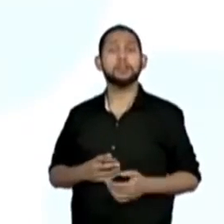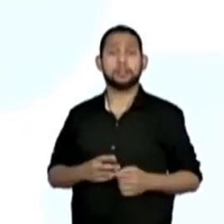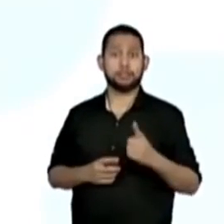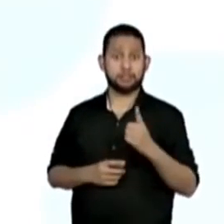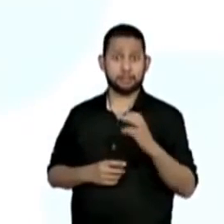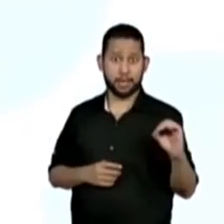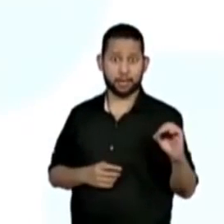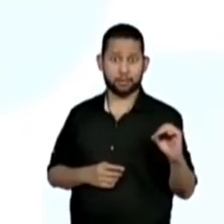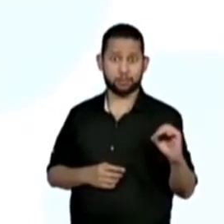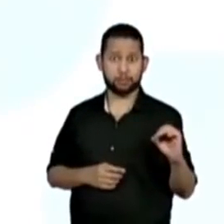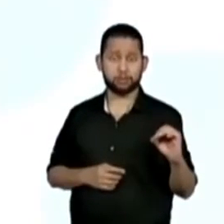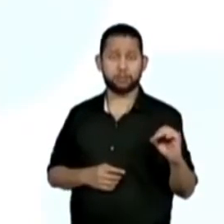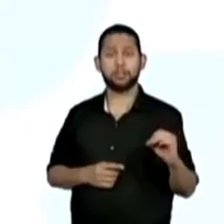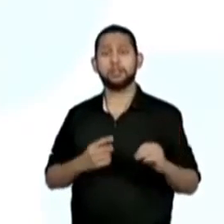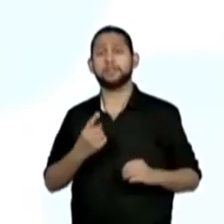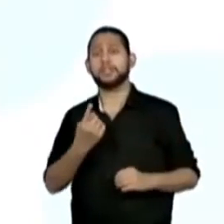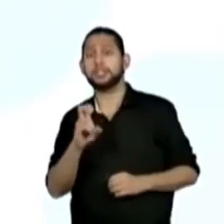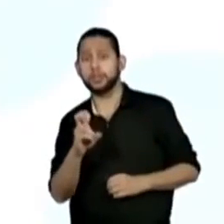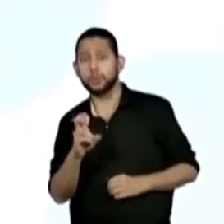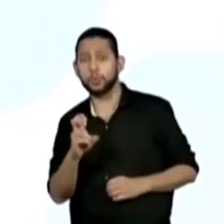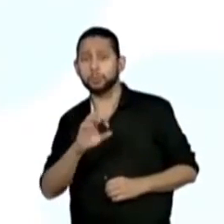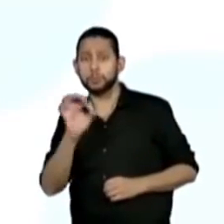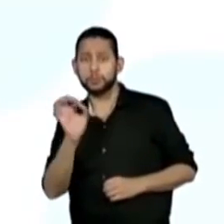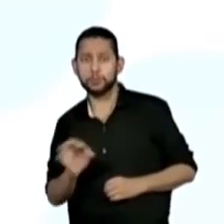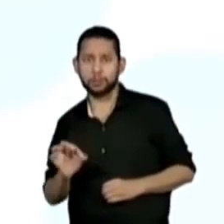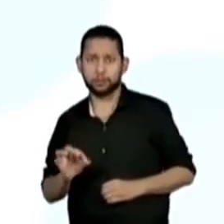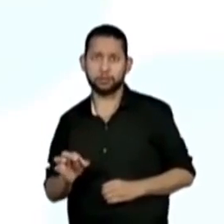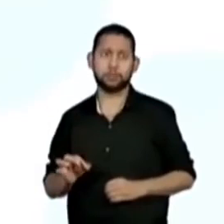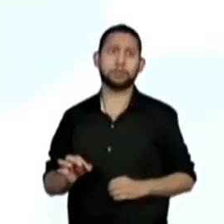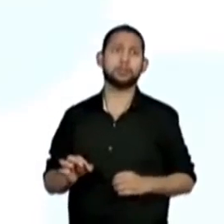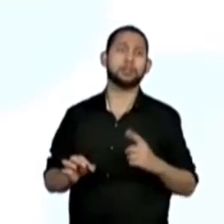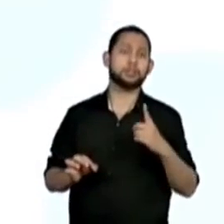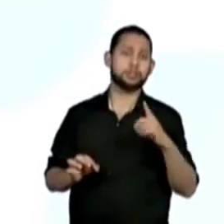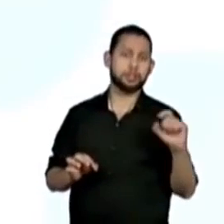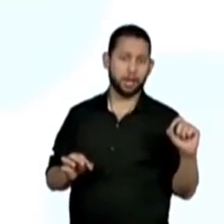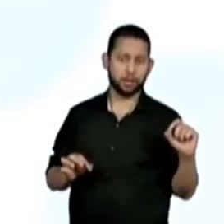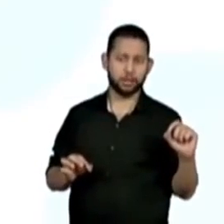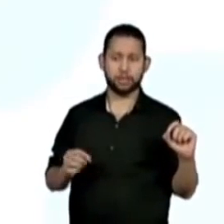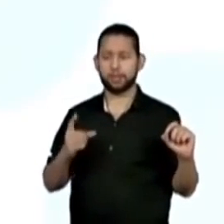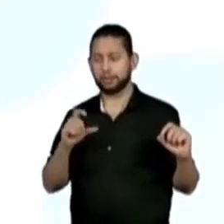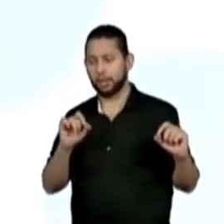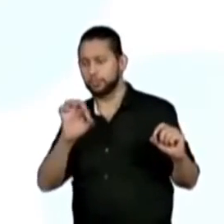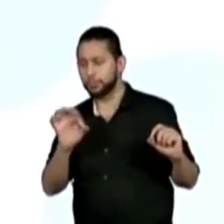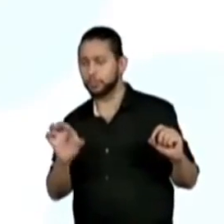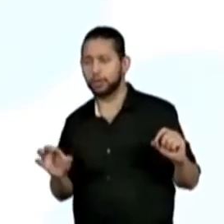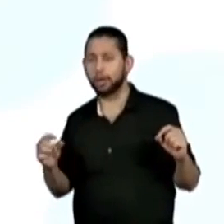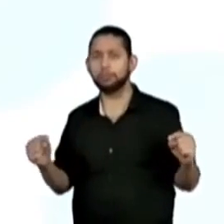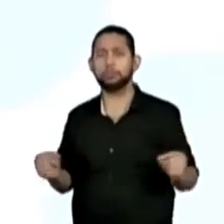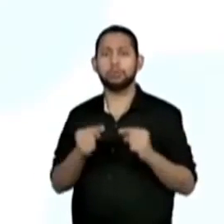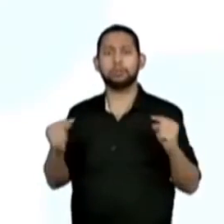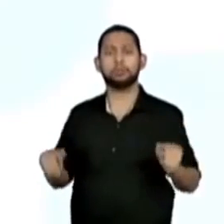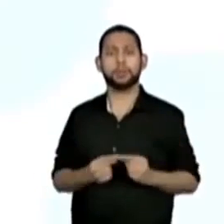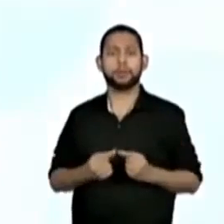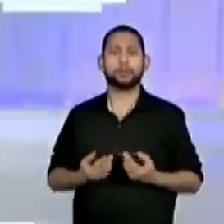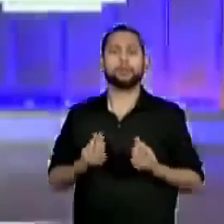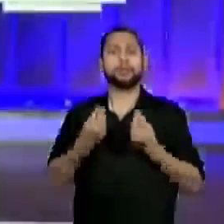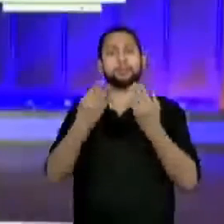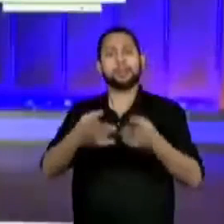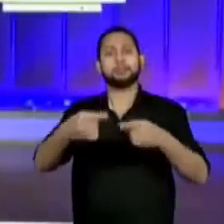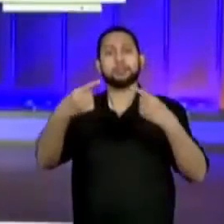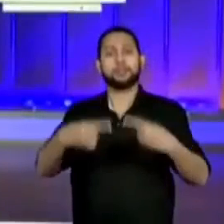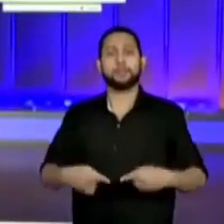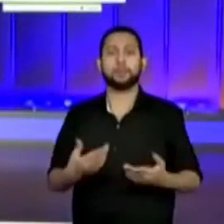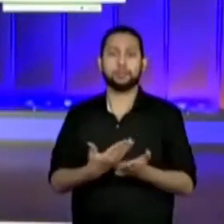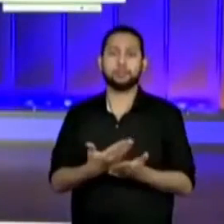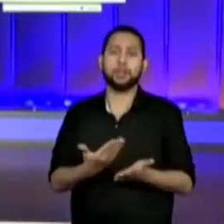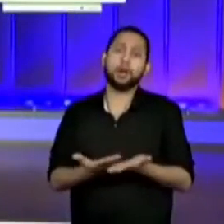25% em 10% essa é uma boa atividade como desafio a respeito dessa aula